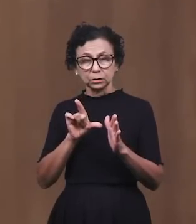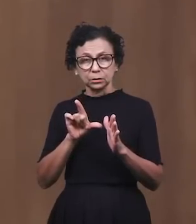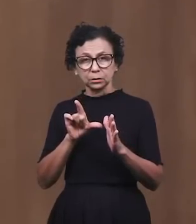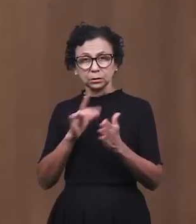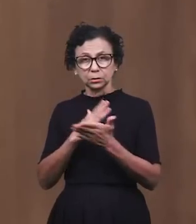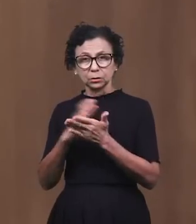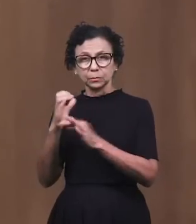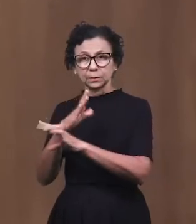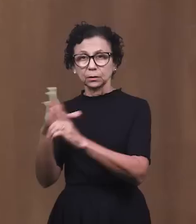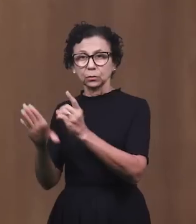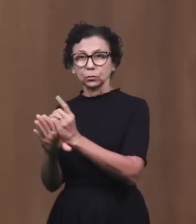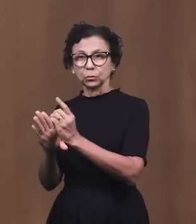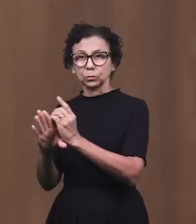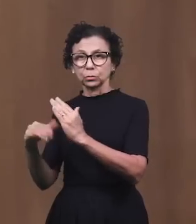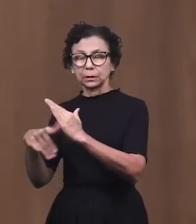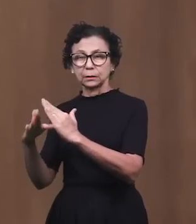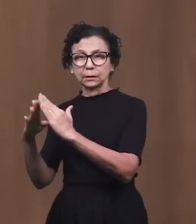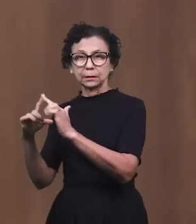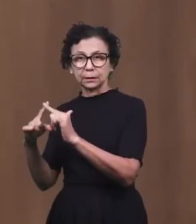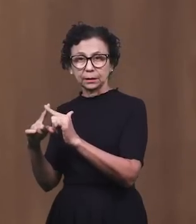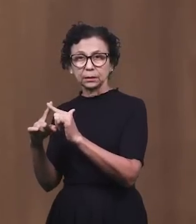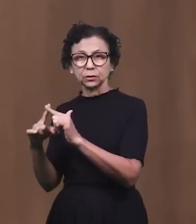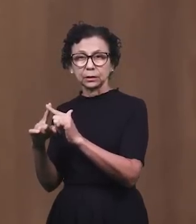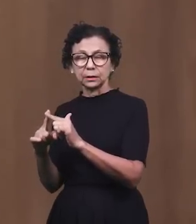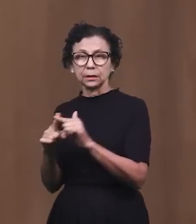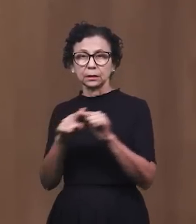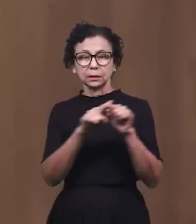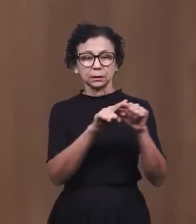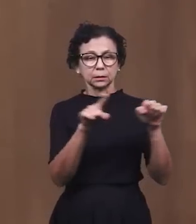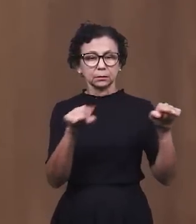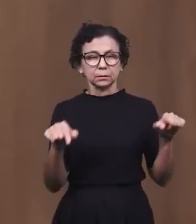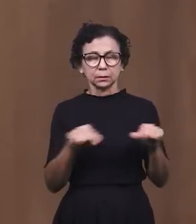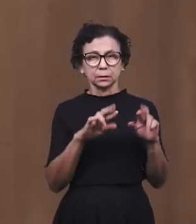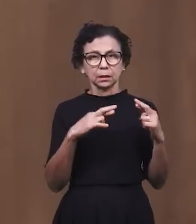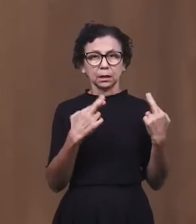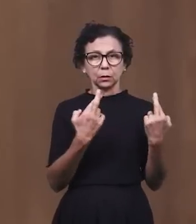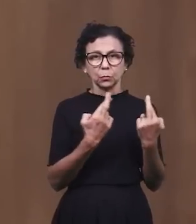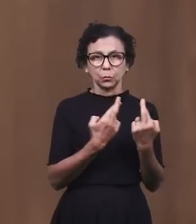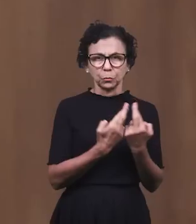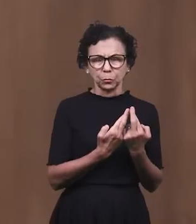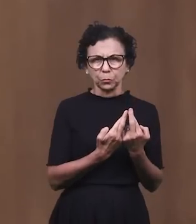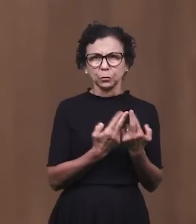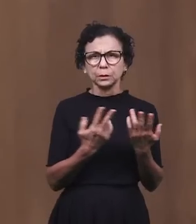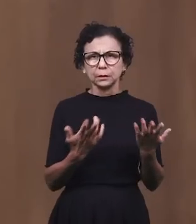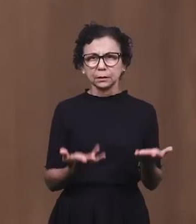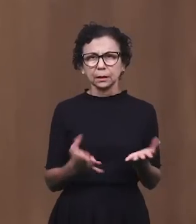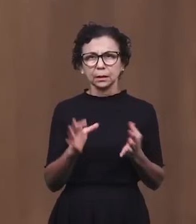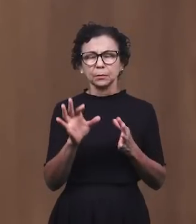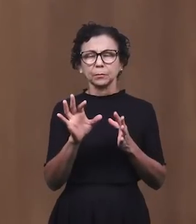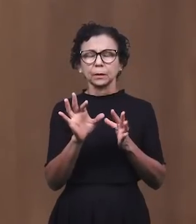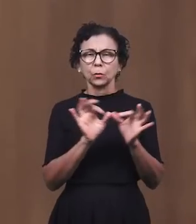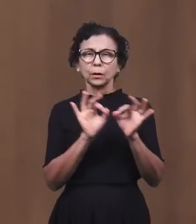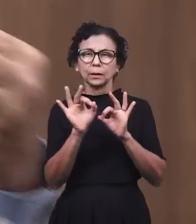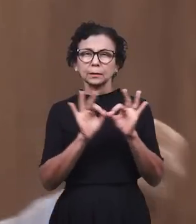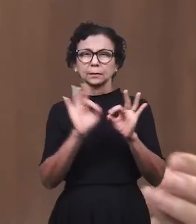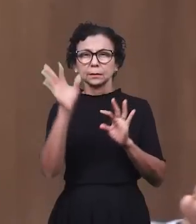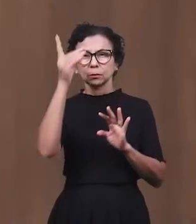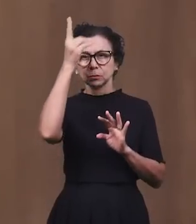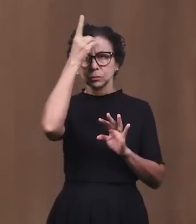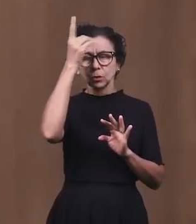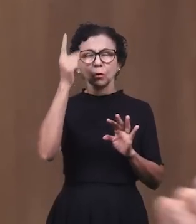responsável, todos ali podem participar do louvor. É claro que o pessoal que